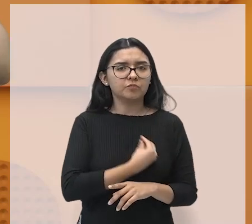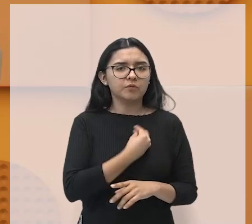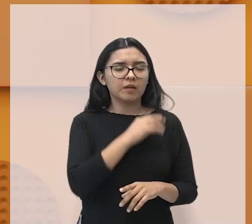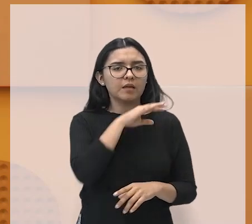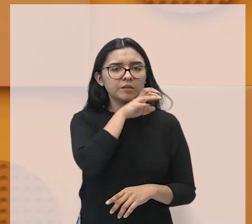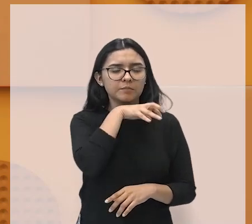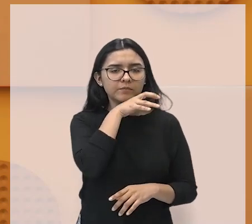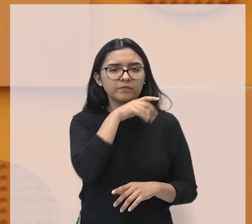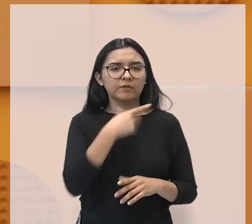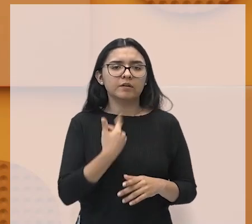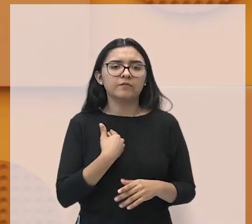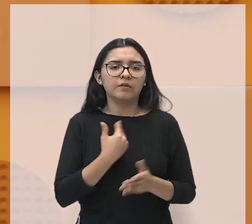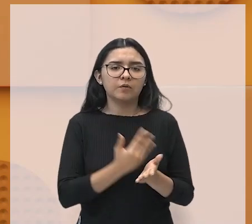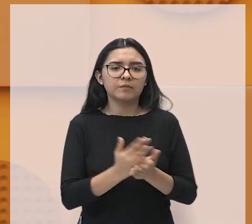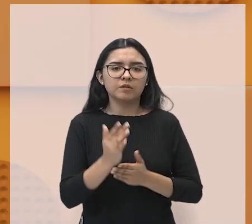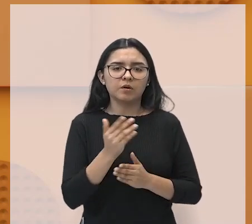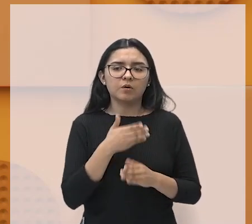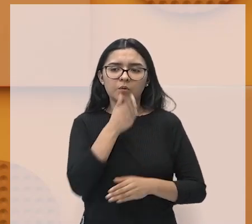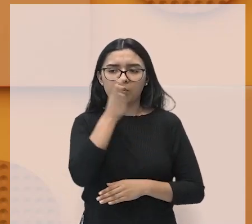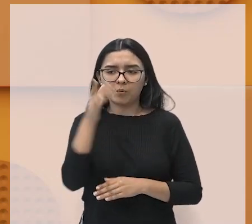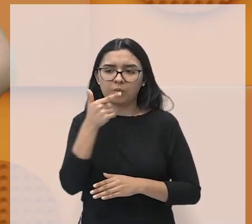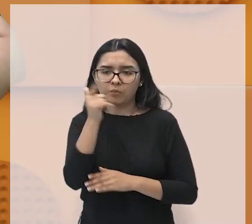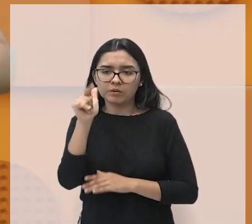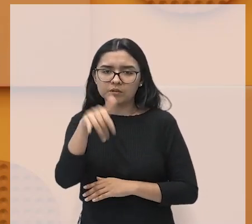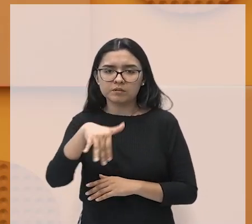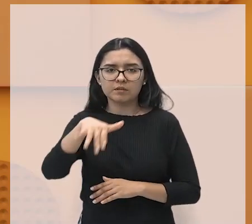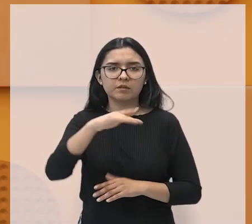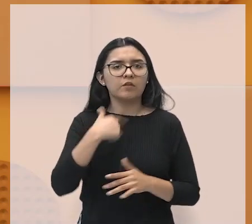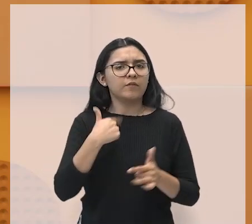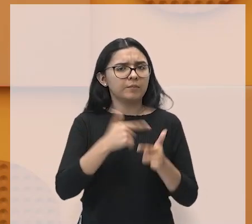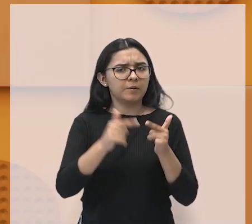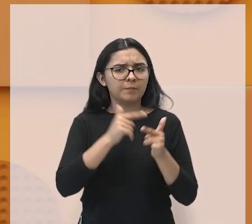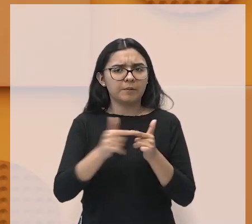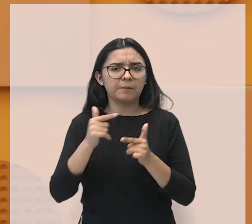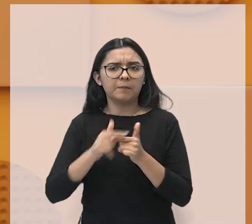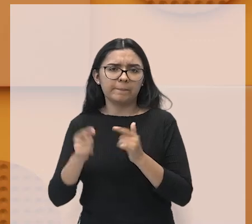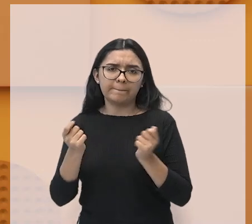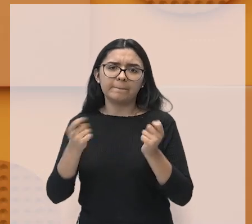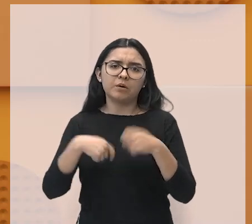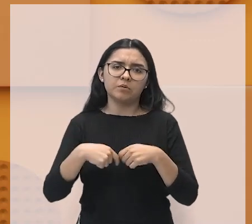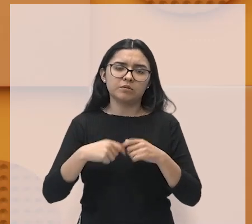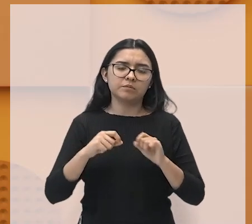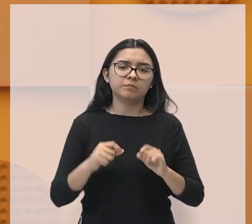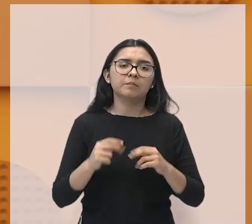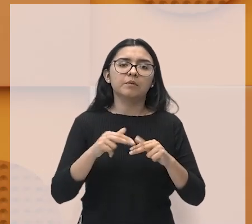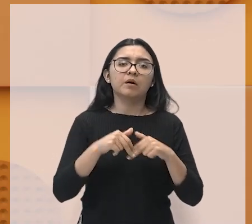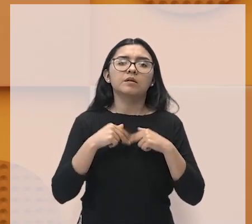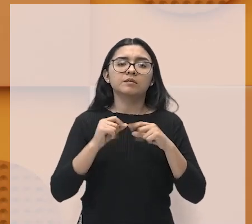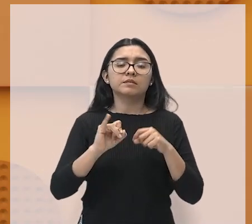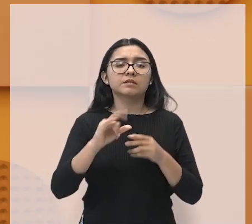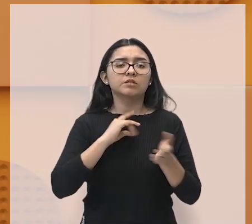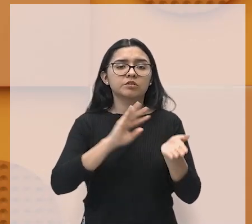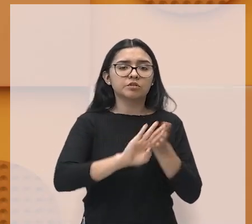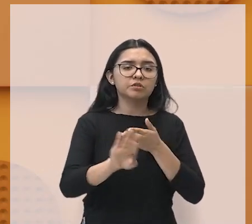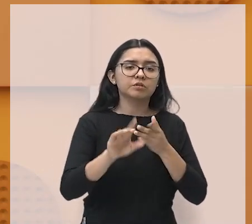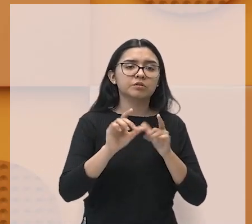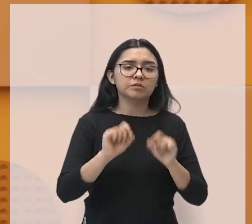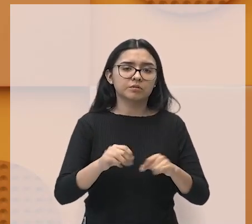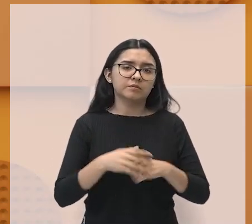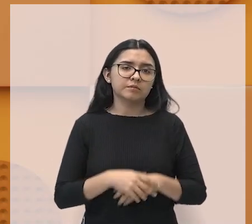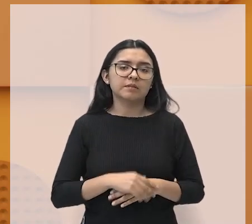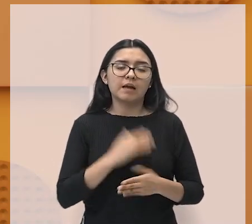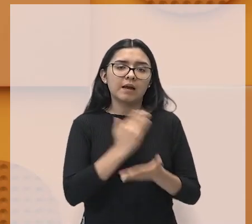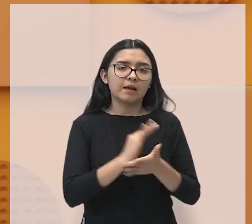que eles não vão começar a invadir outras áreas? Então aí problemas podem ser gerados a partir da retirada, da extinção